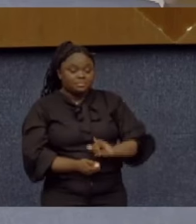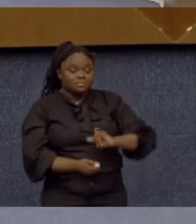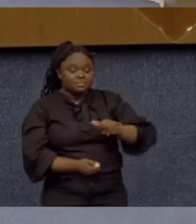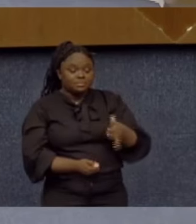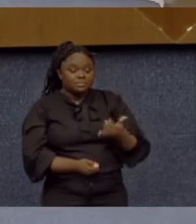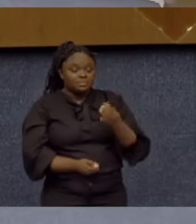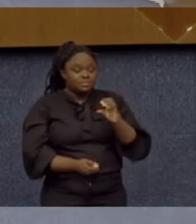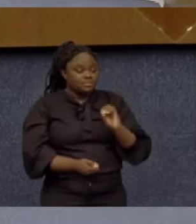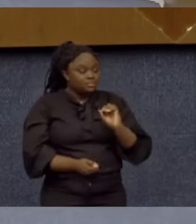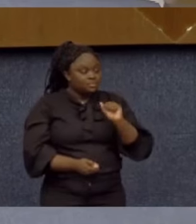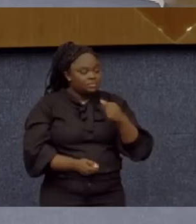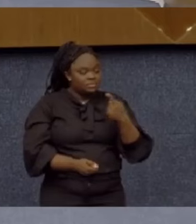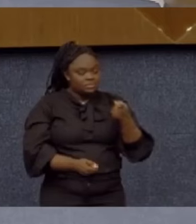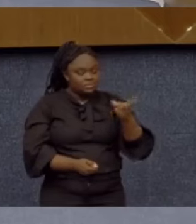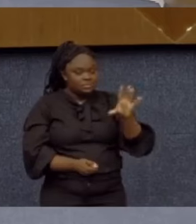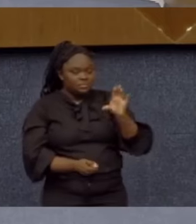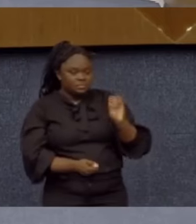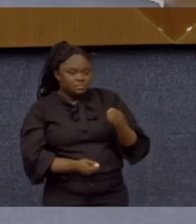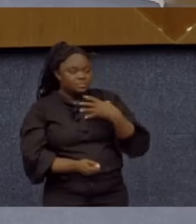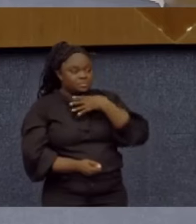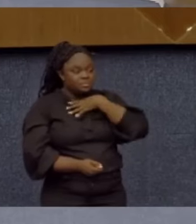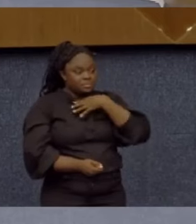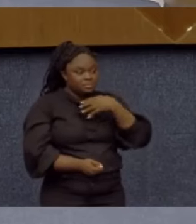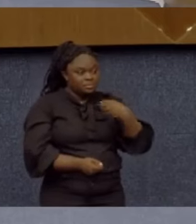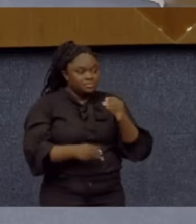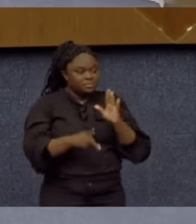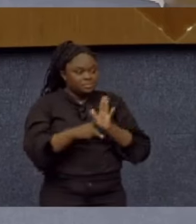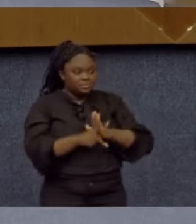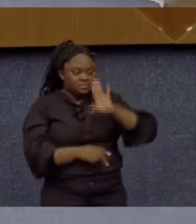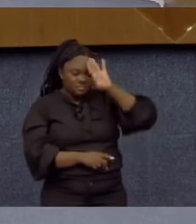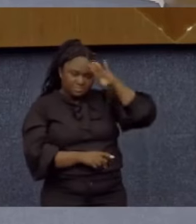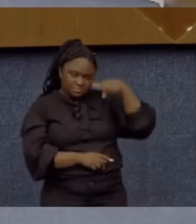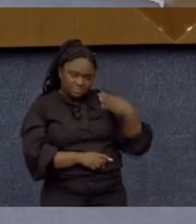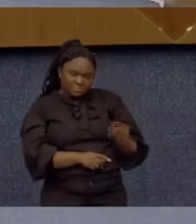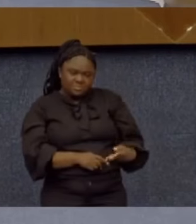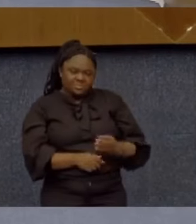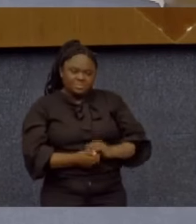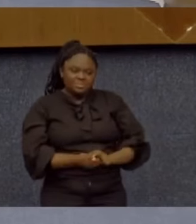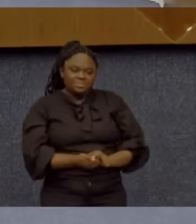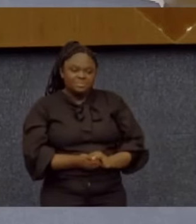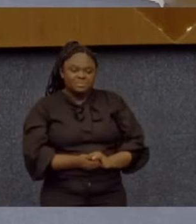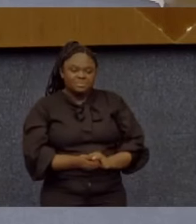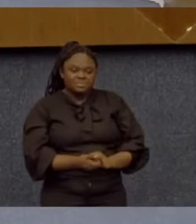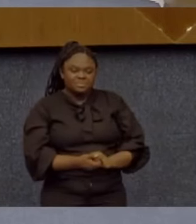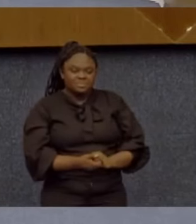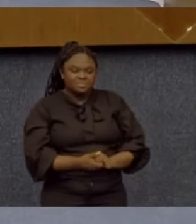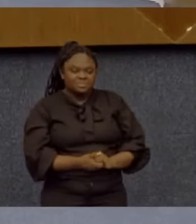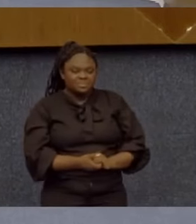João Eduardo de Rezende, filho da homenageada.